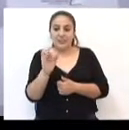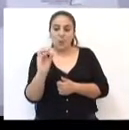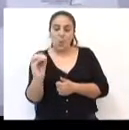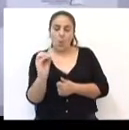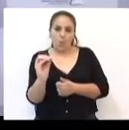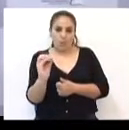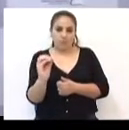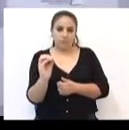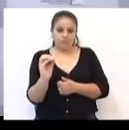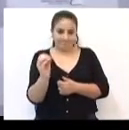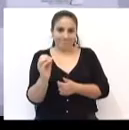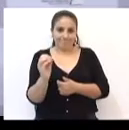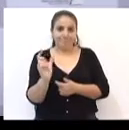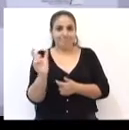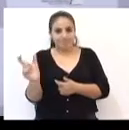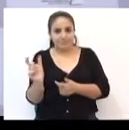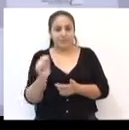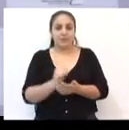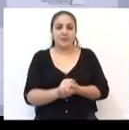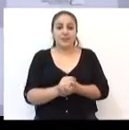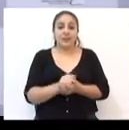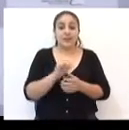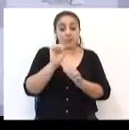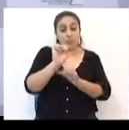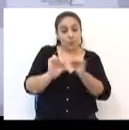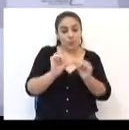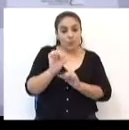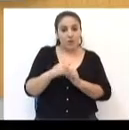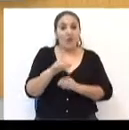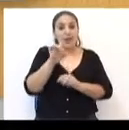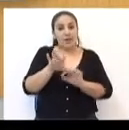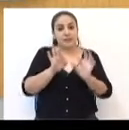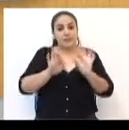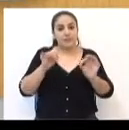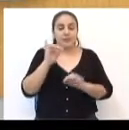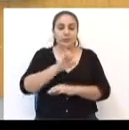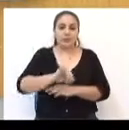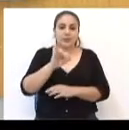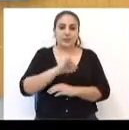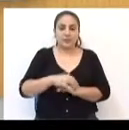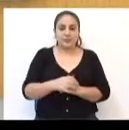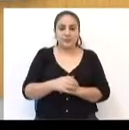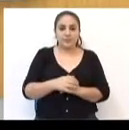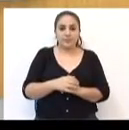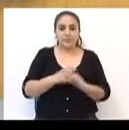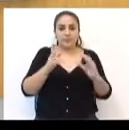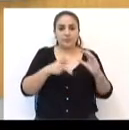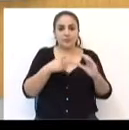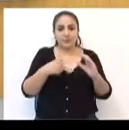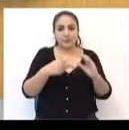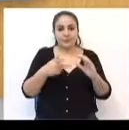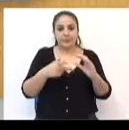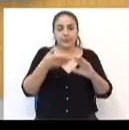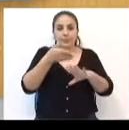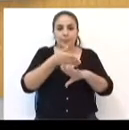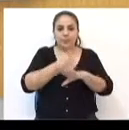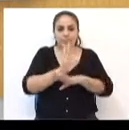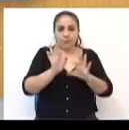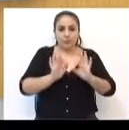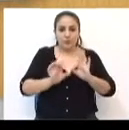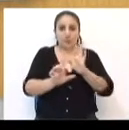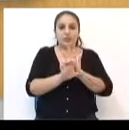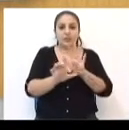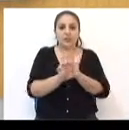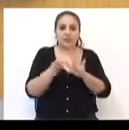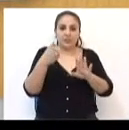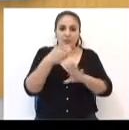que parecem simples, mas para nós mulheres é importante. O Legislativo aprovou um projeto de lei que insere o